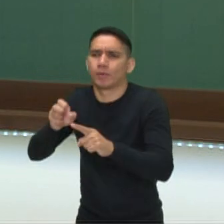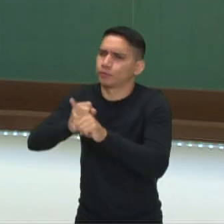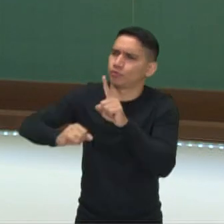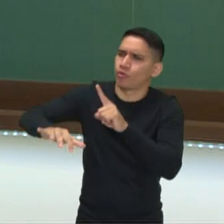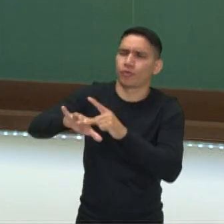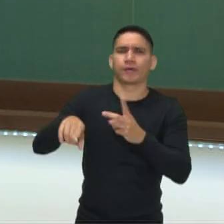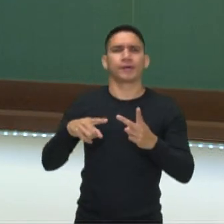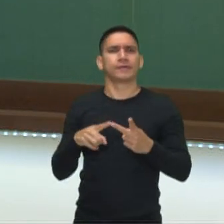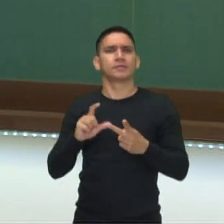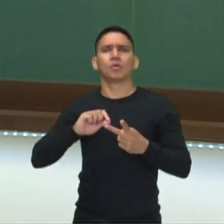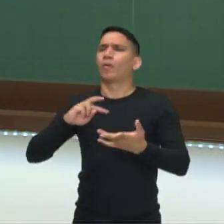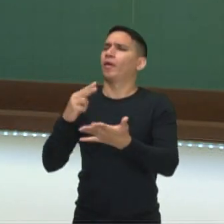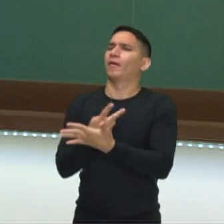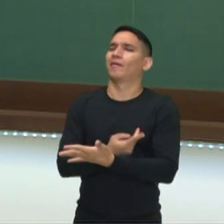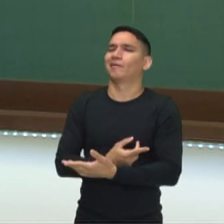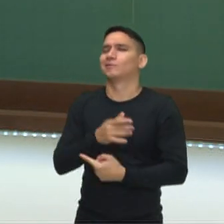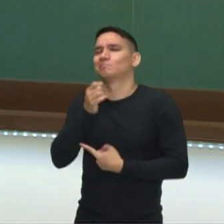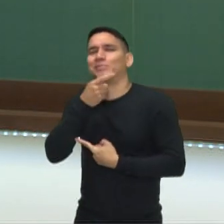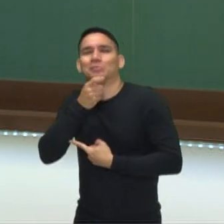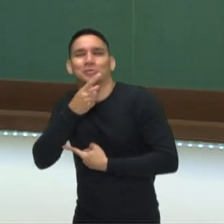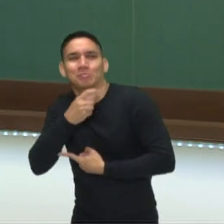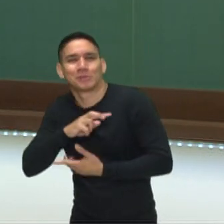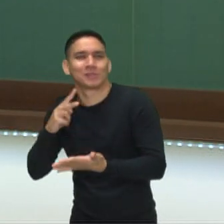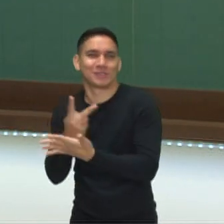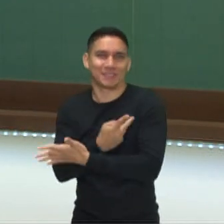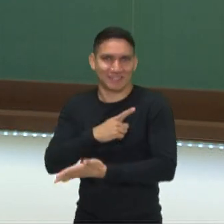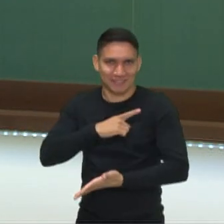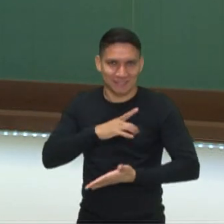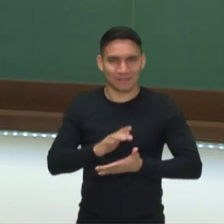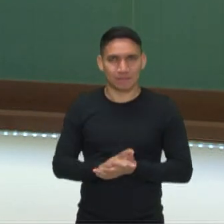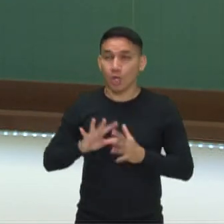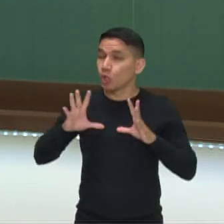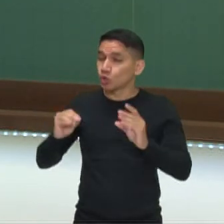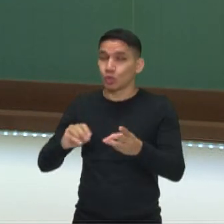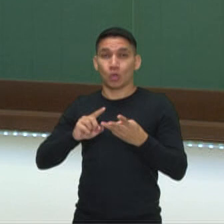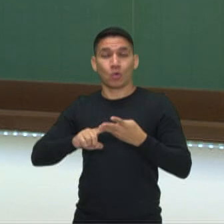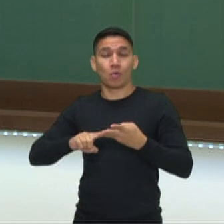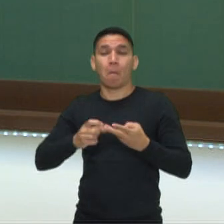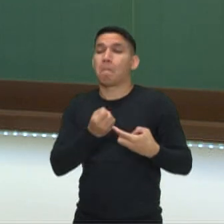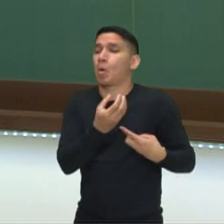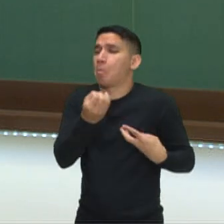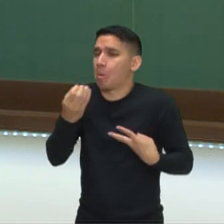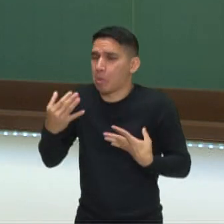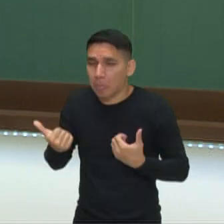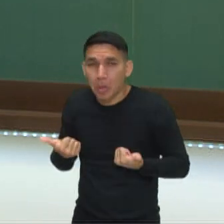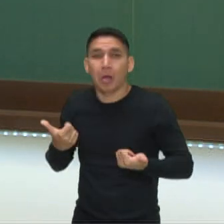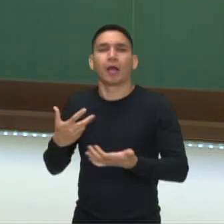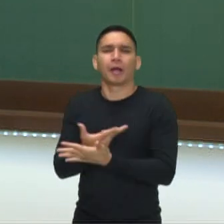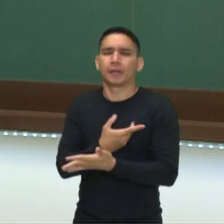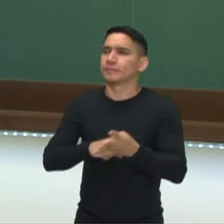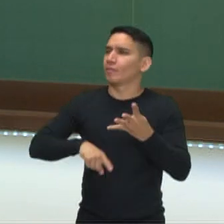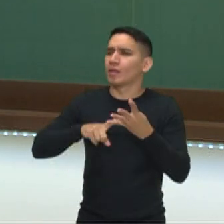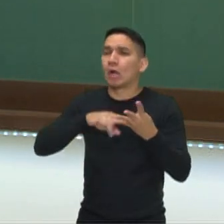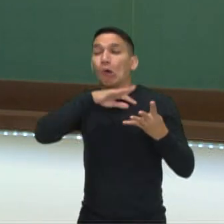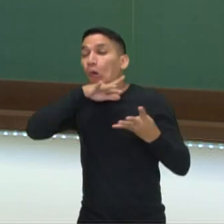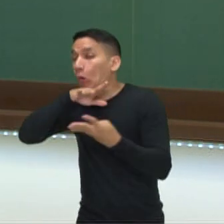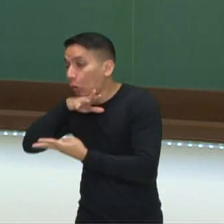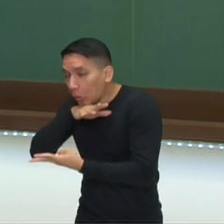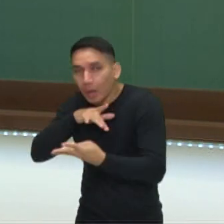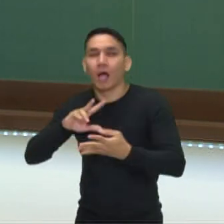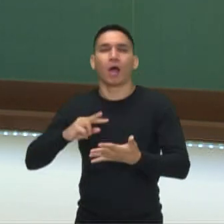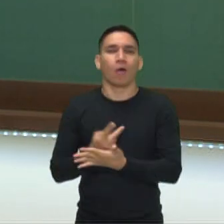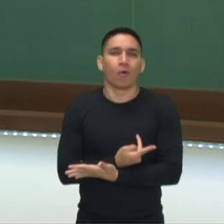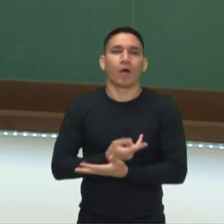os fatos icônicos que estavam acontecendo, todas as coisas boas que estavam acontecendo, todas as coisas ruins que estavam acontecendo, agora começam a